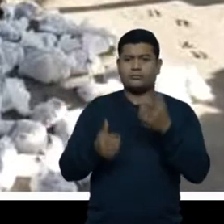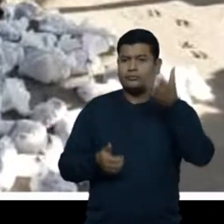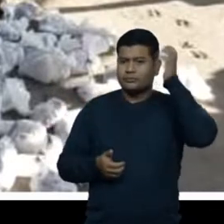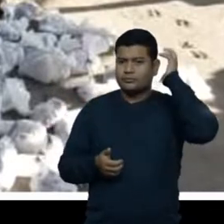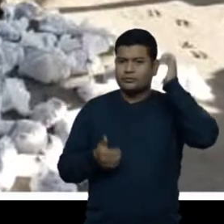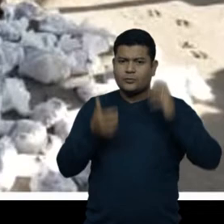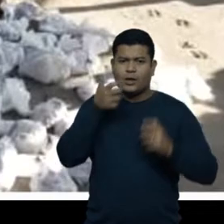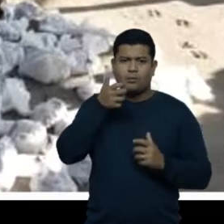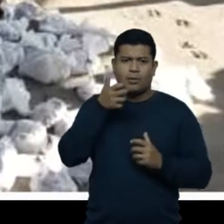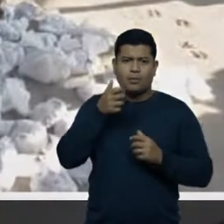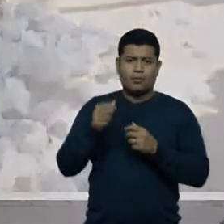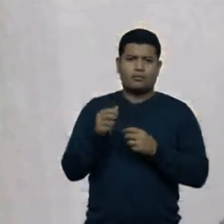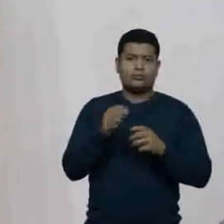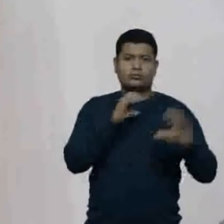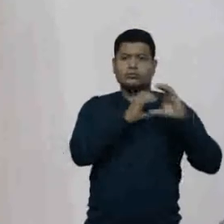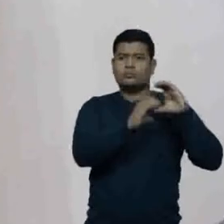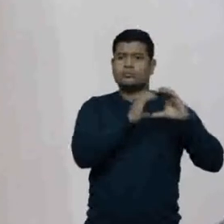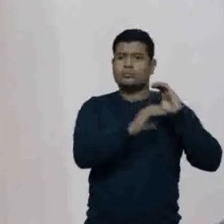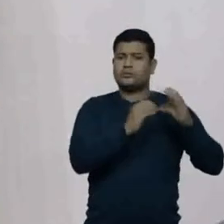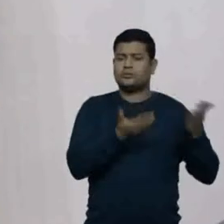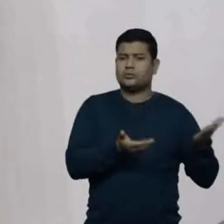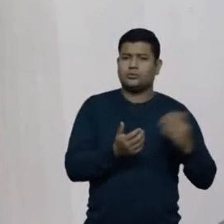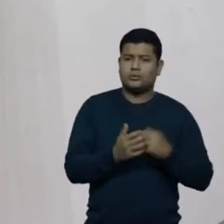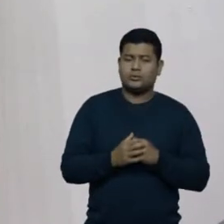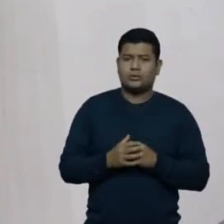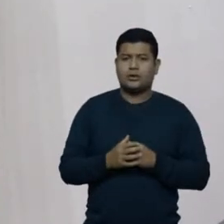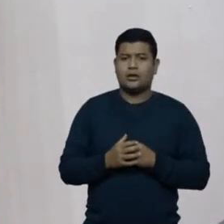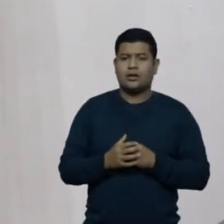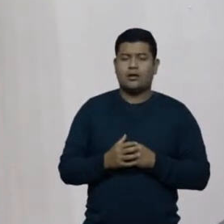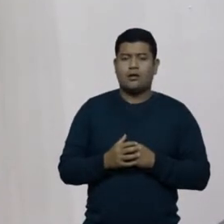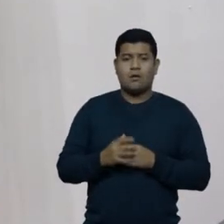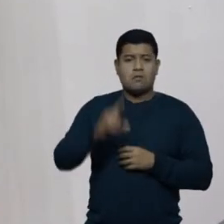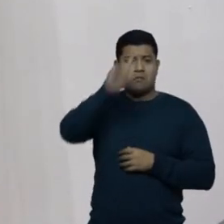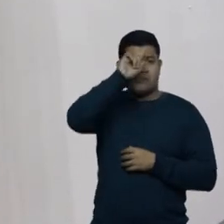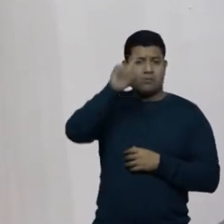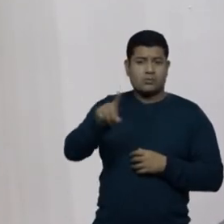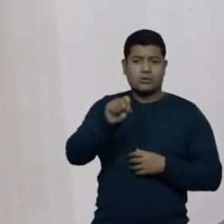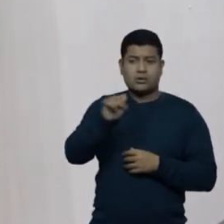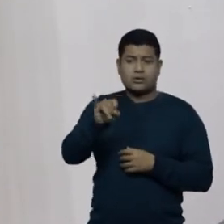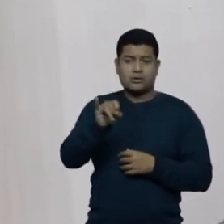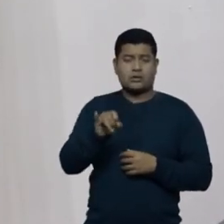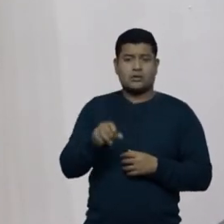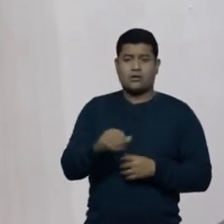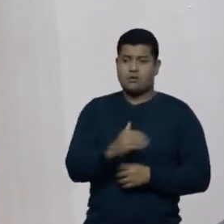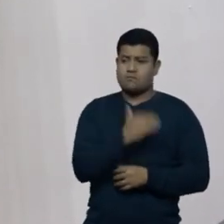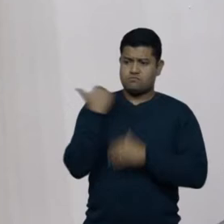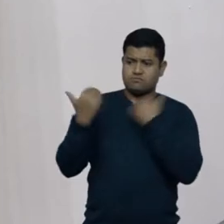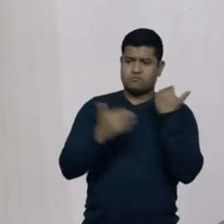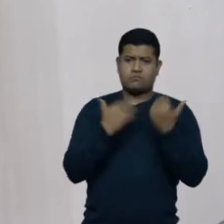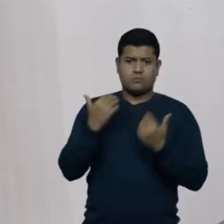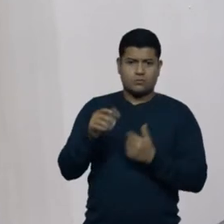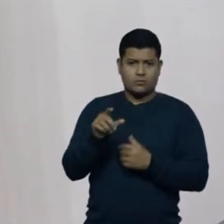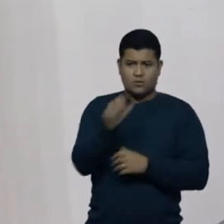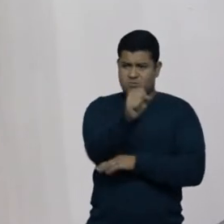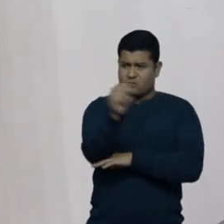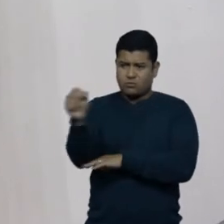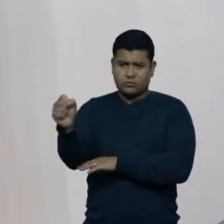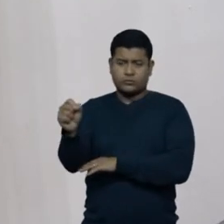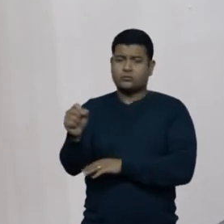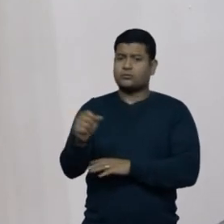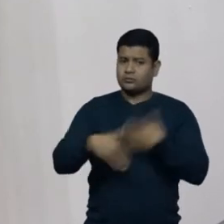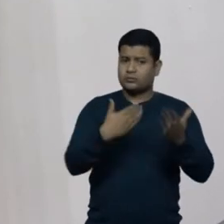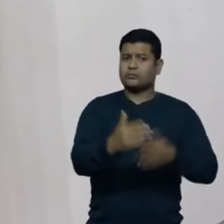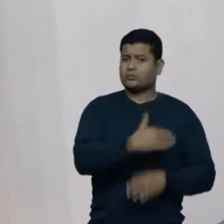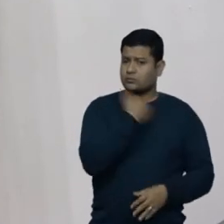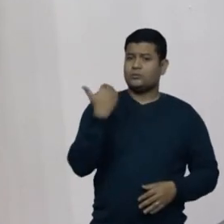com ordem para matar ou morrer, porque senão eles mesmos matam? Nessa semana, no